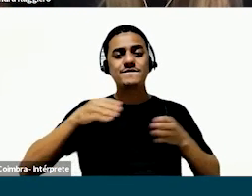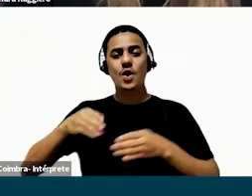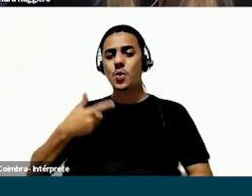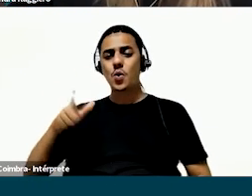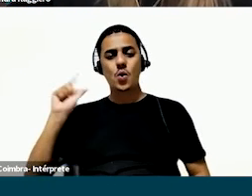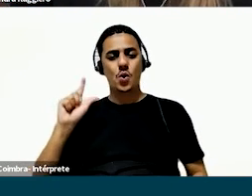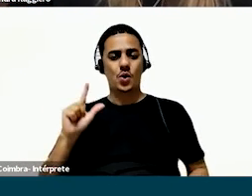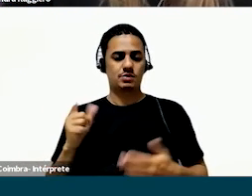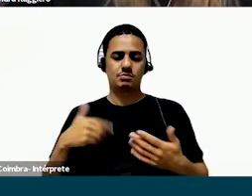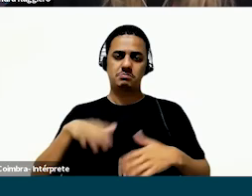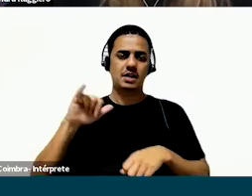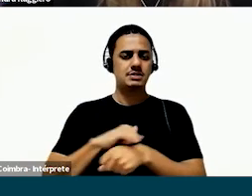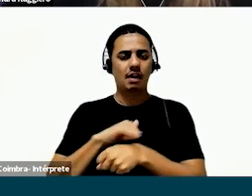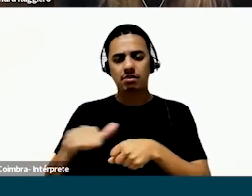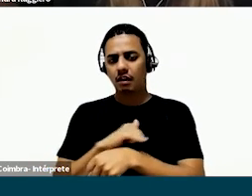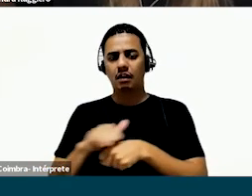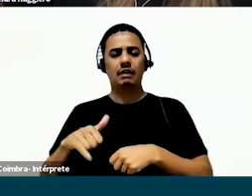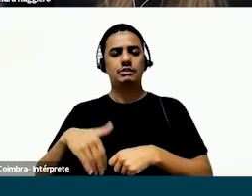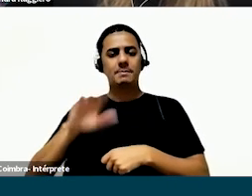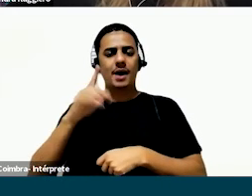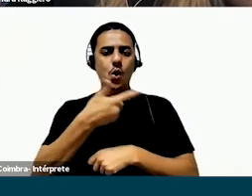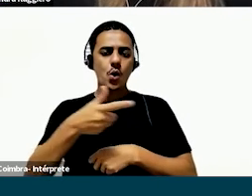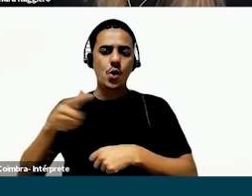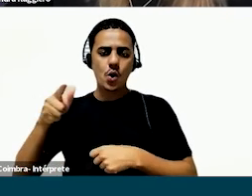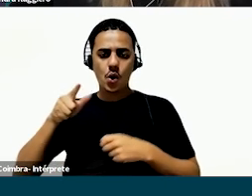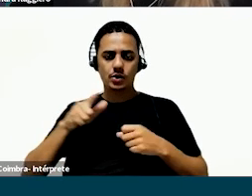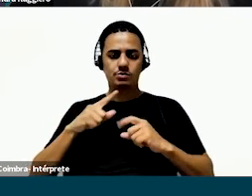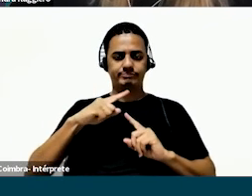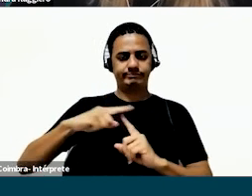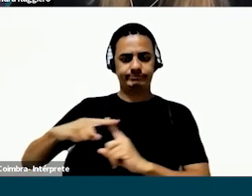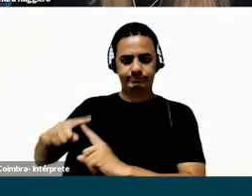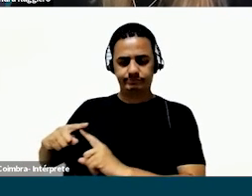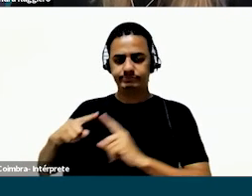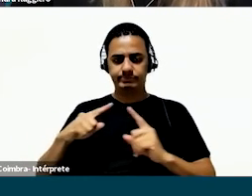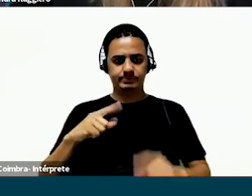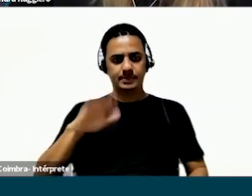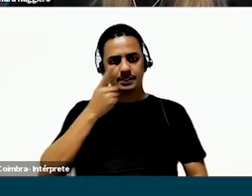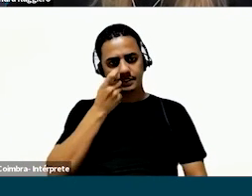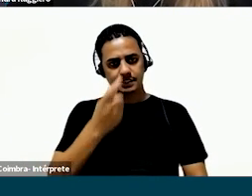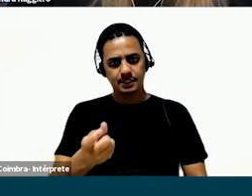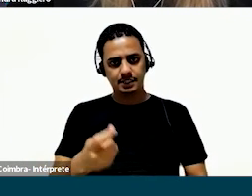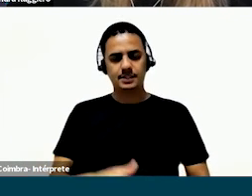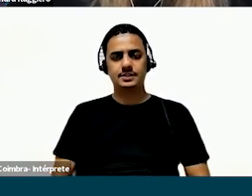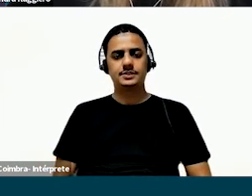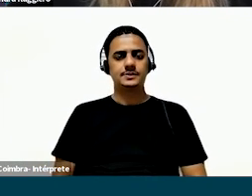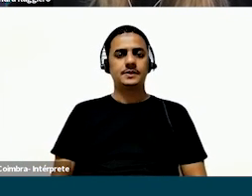focando em outras atividades mais estratégicas, dando ênfase a outros pontos.